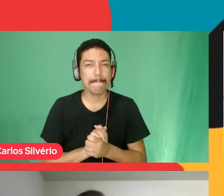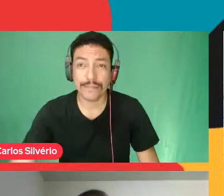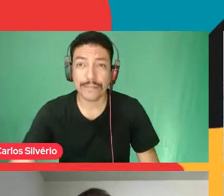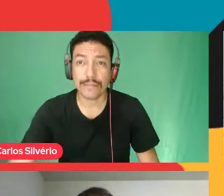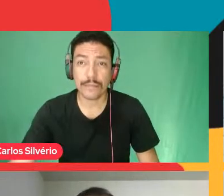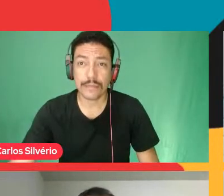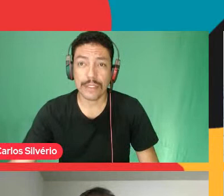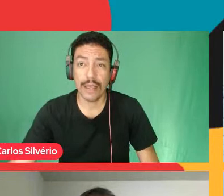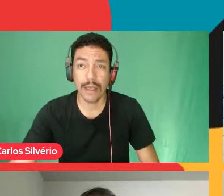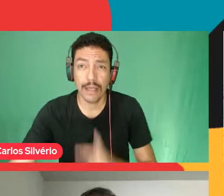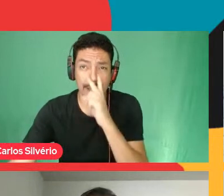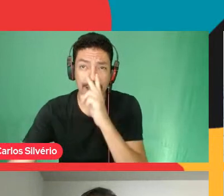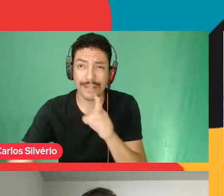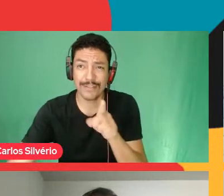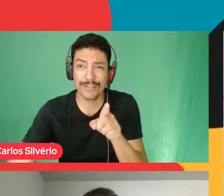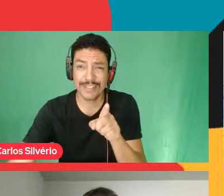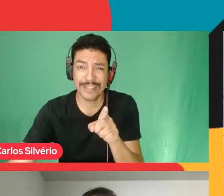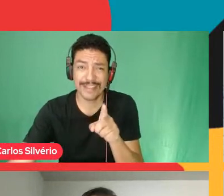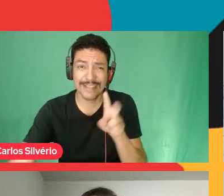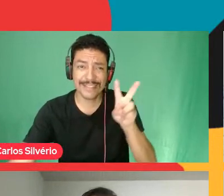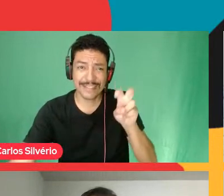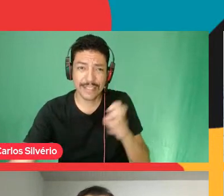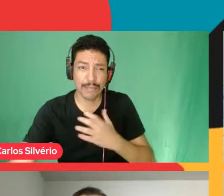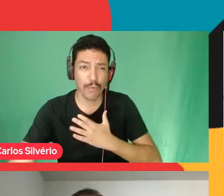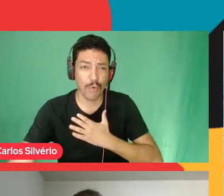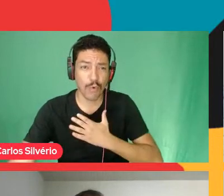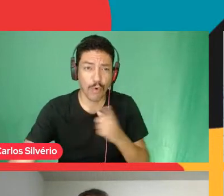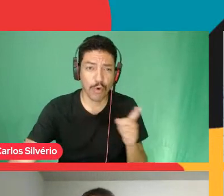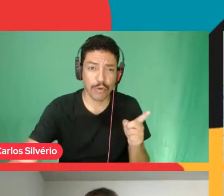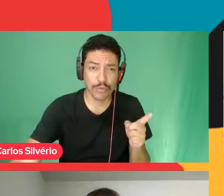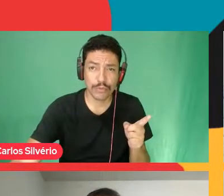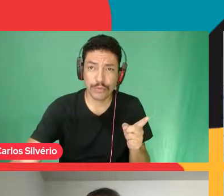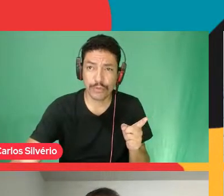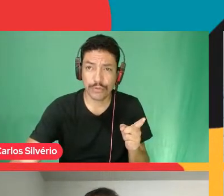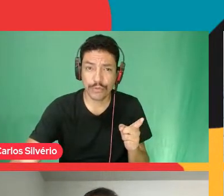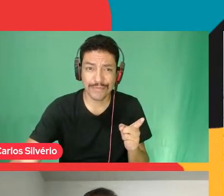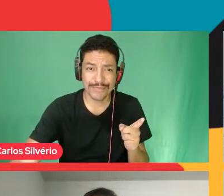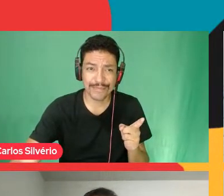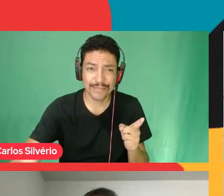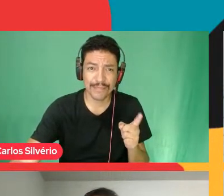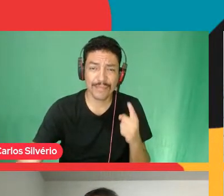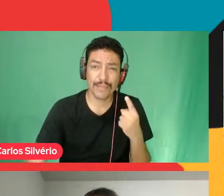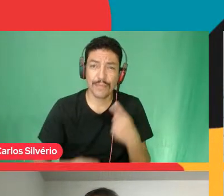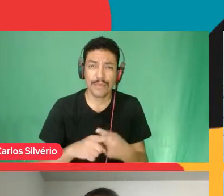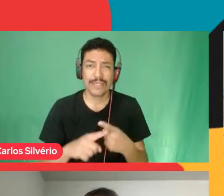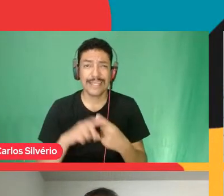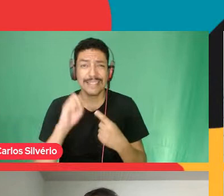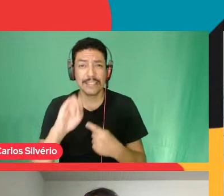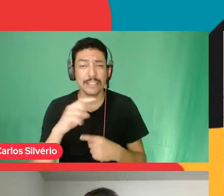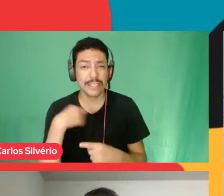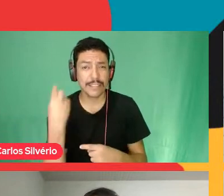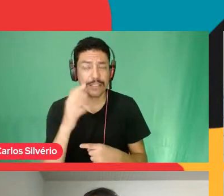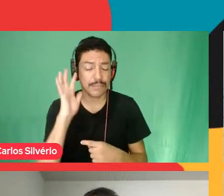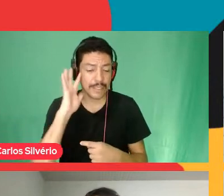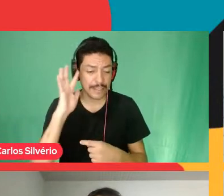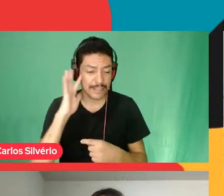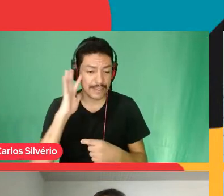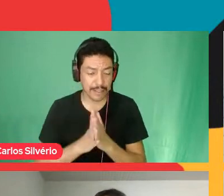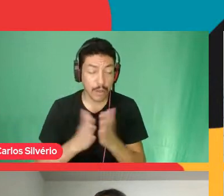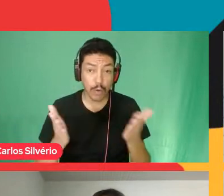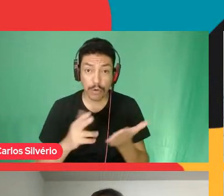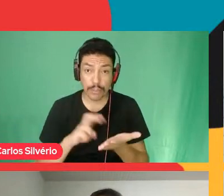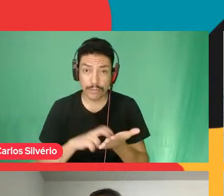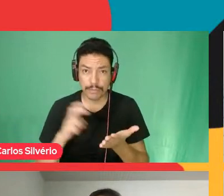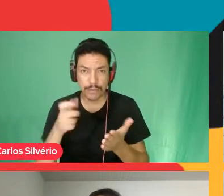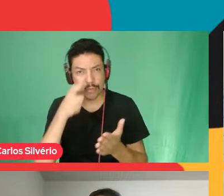acho que esse tema me agrada muito, né? Porque quando a gente para pensar sobre... eu estava hoje mais cedo vendo a Silvana,